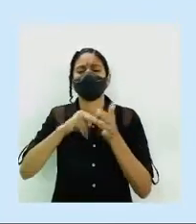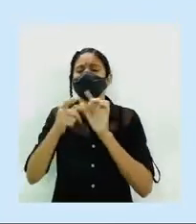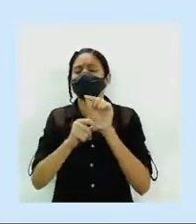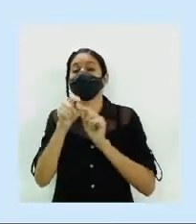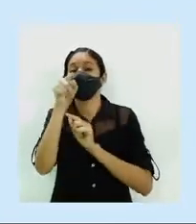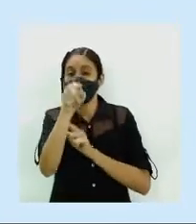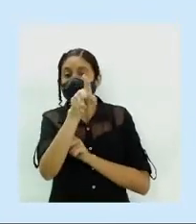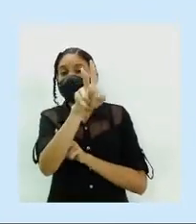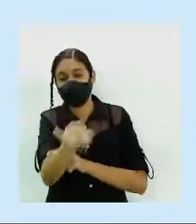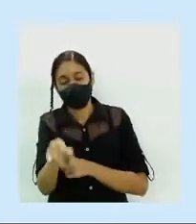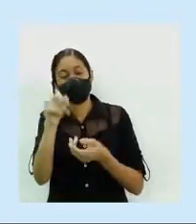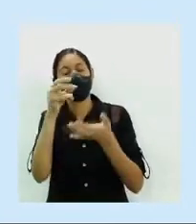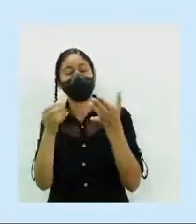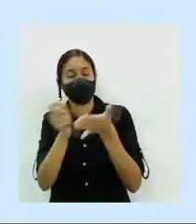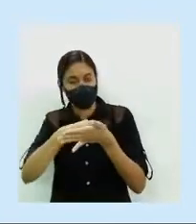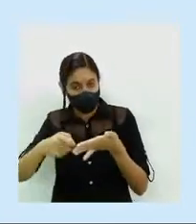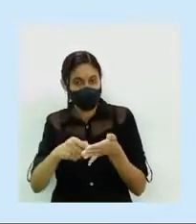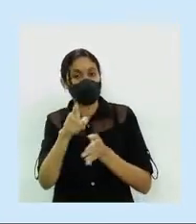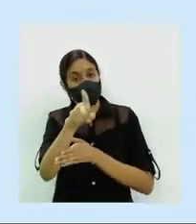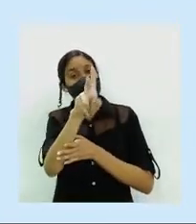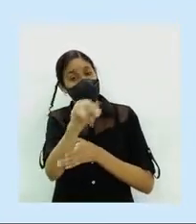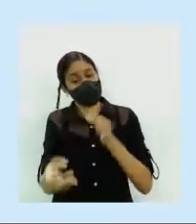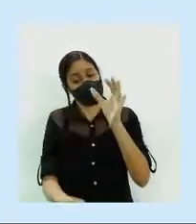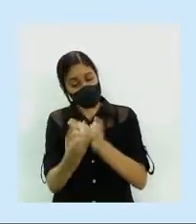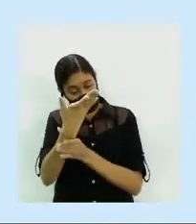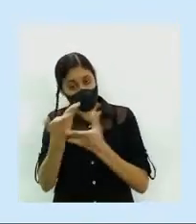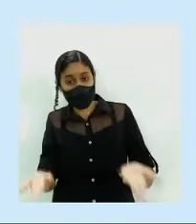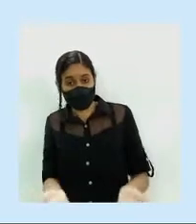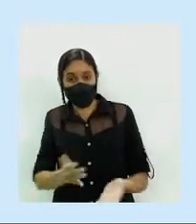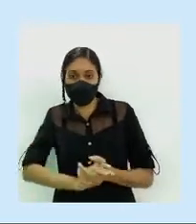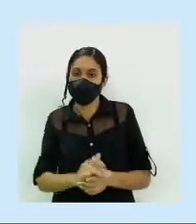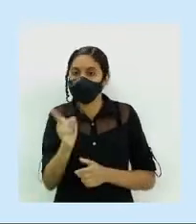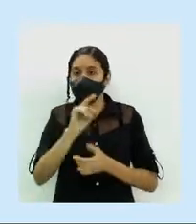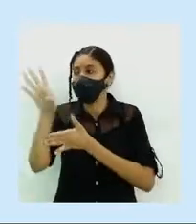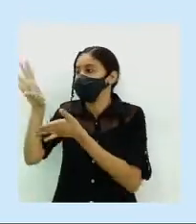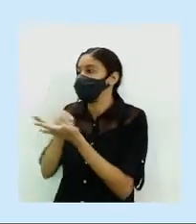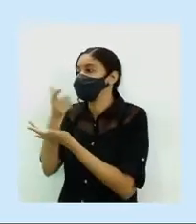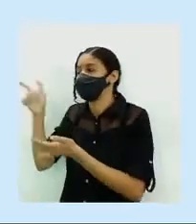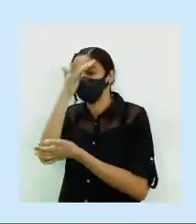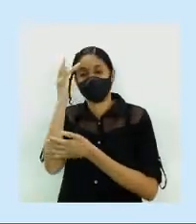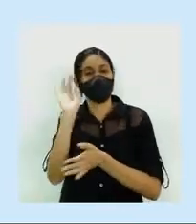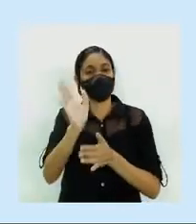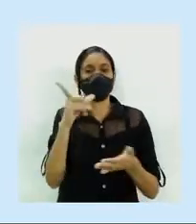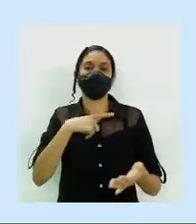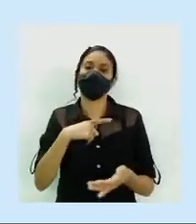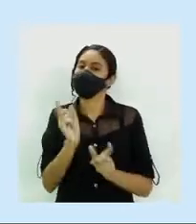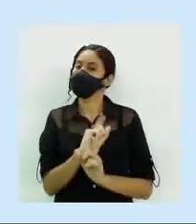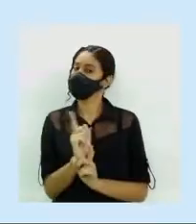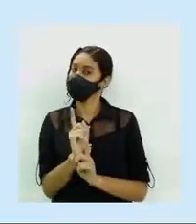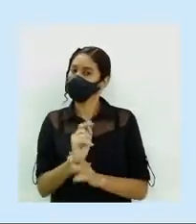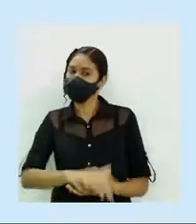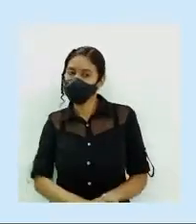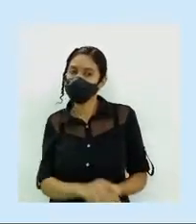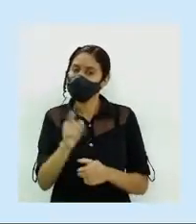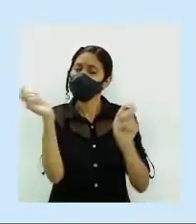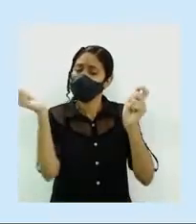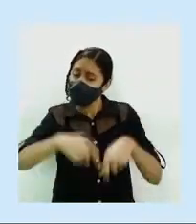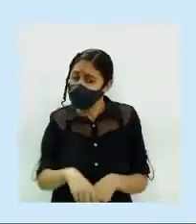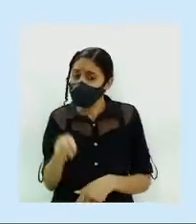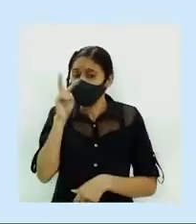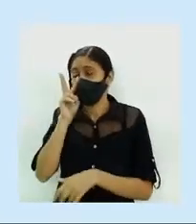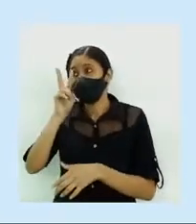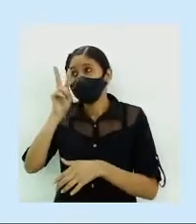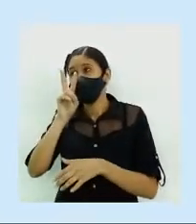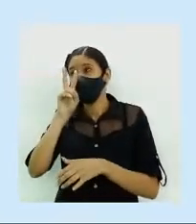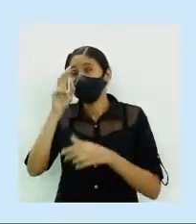vai escrever, você vai criá-lo. Nada de copiar algo que já existe. Você pode até, na